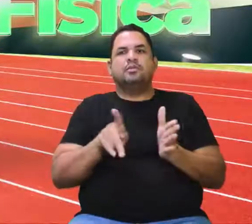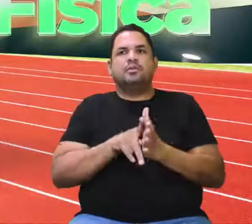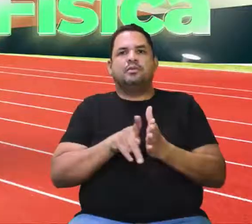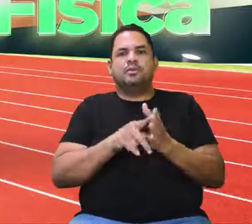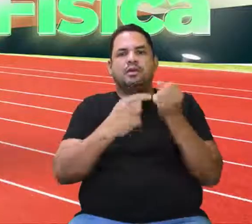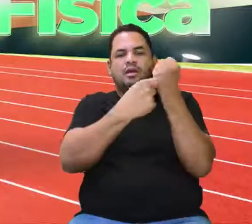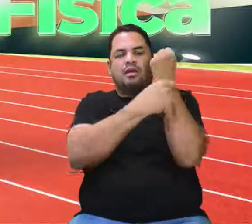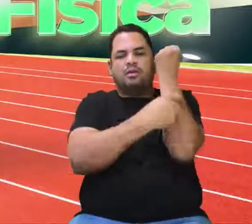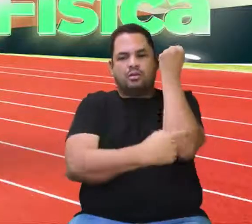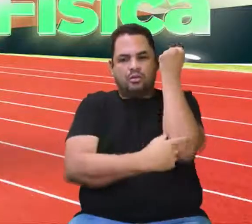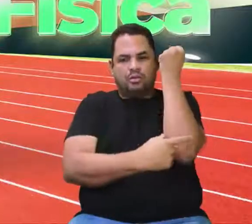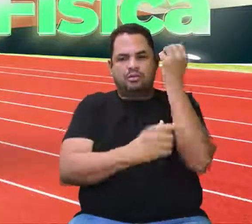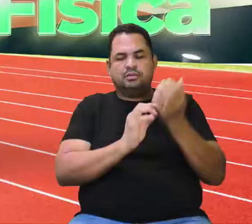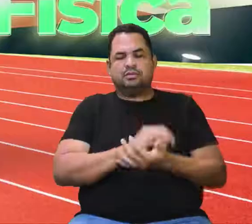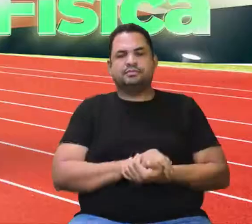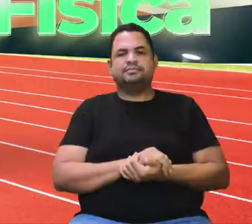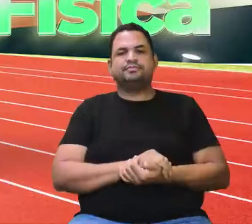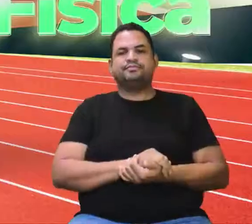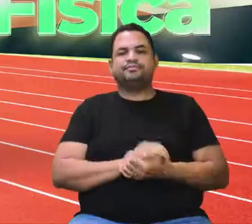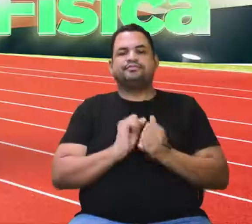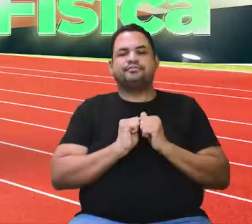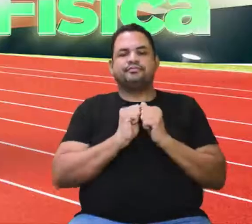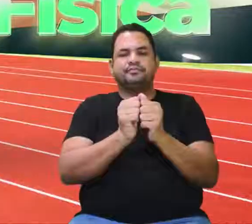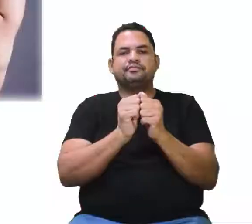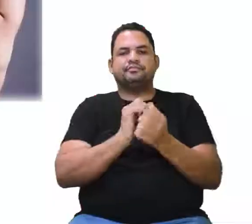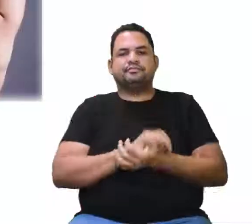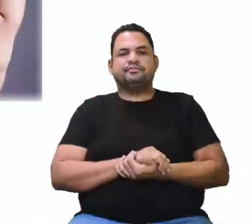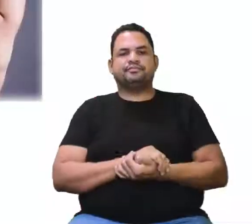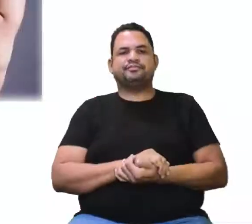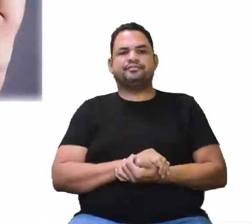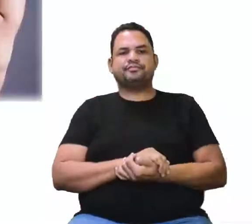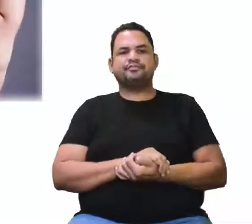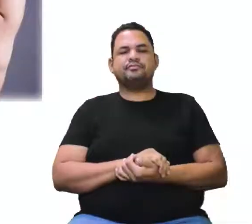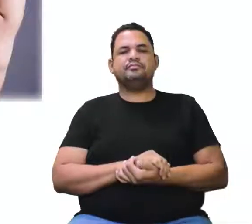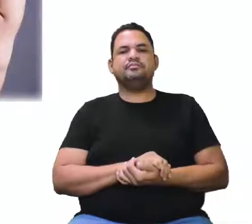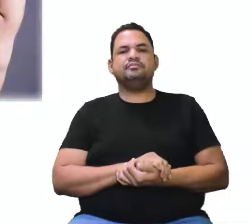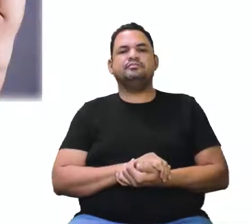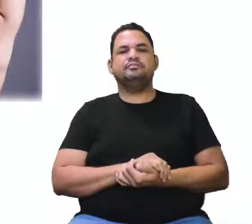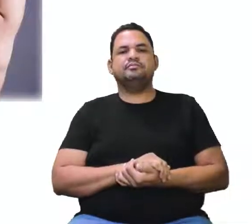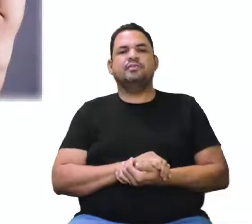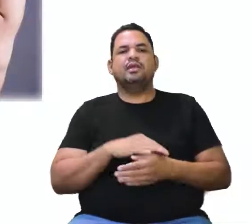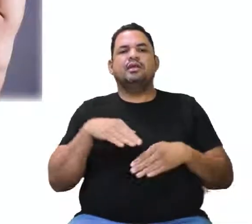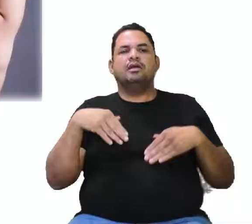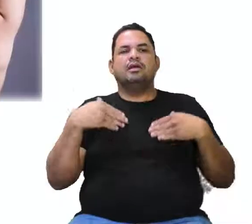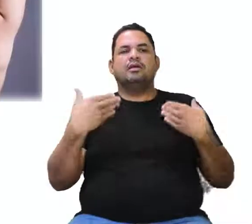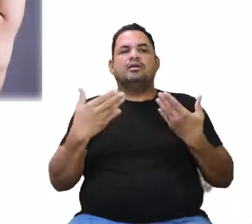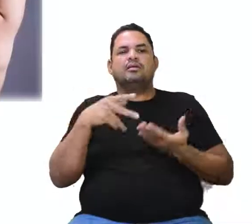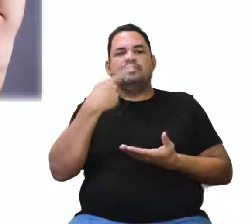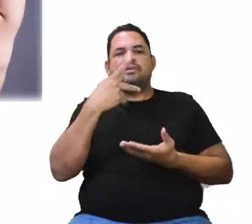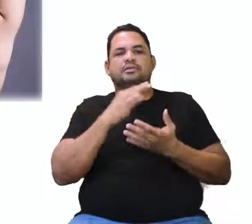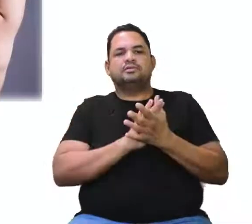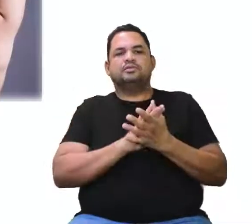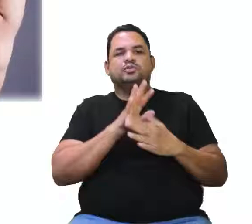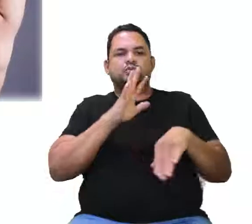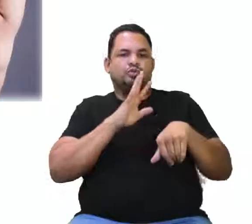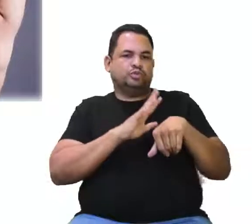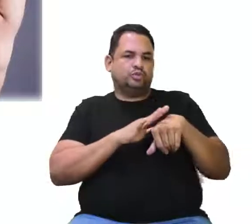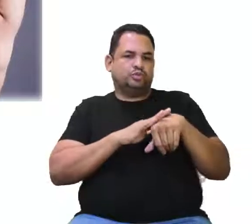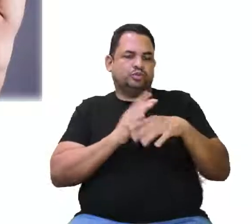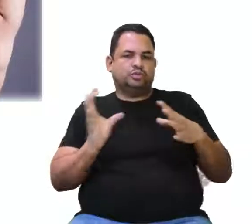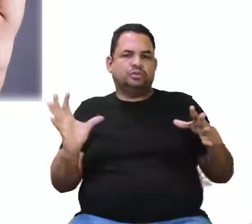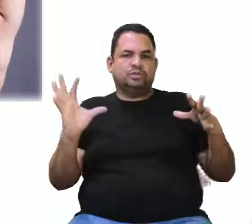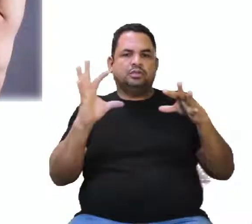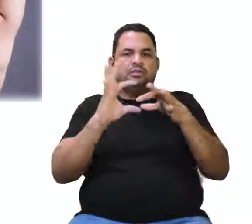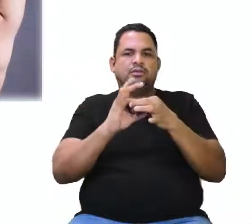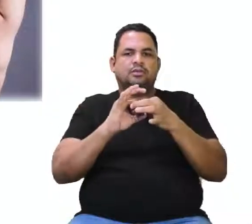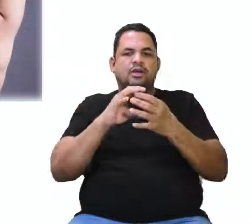Então vamos seguir, professora? Vamos seguir. Então acompanha comigo ali. Agora nós vamos falar sobre as doenças